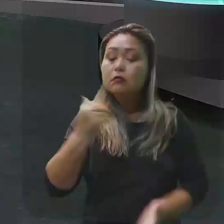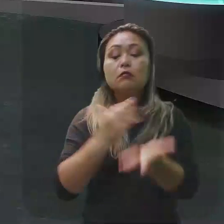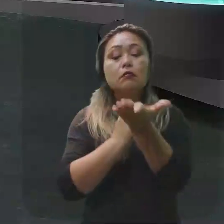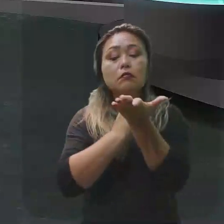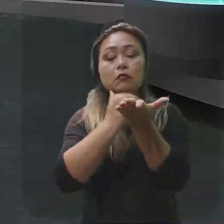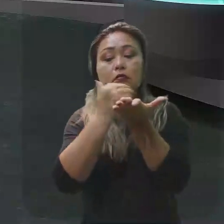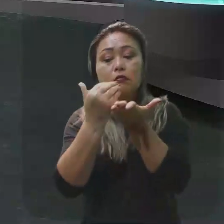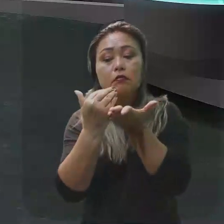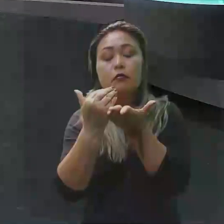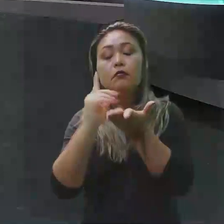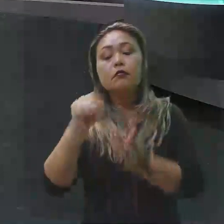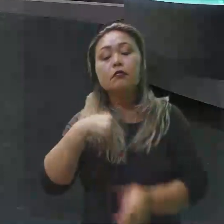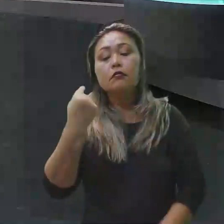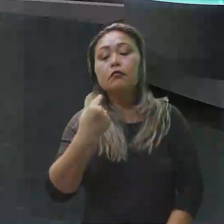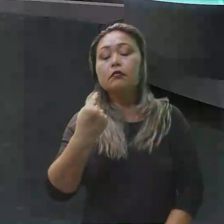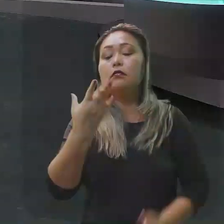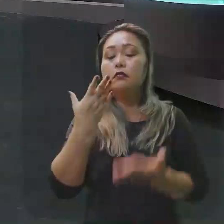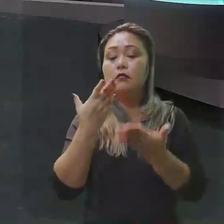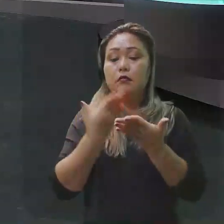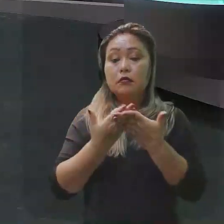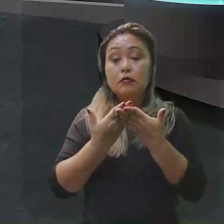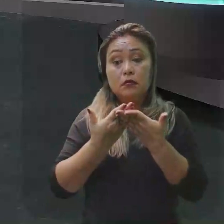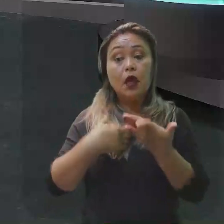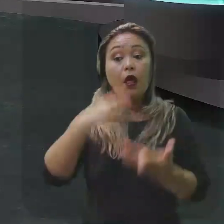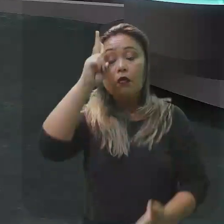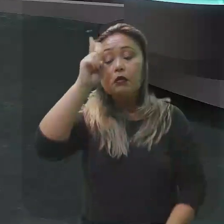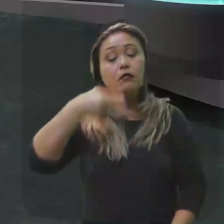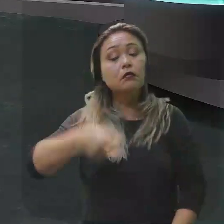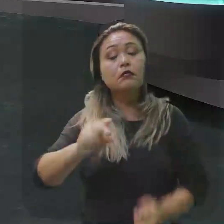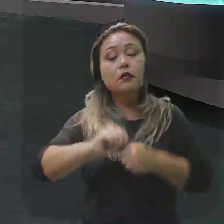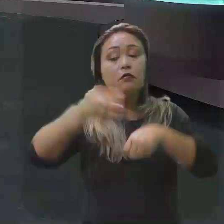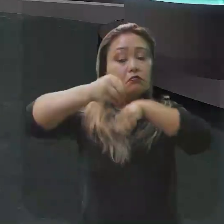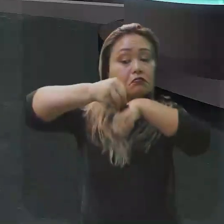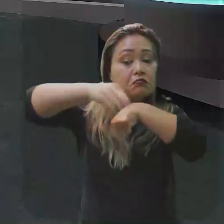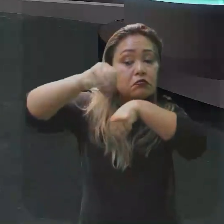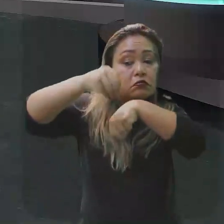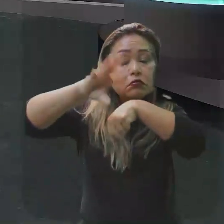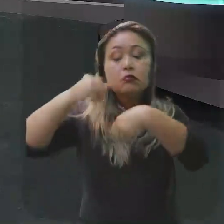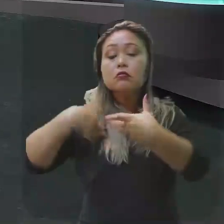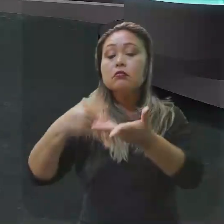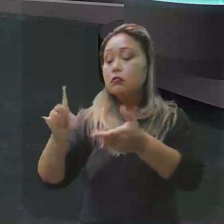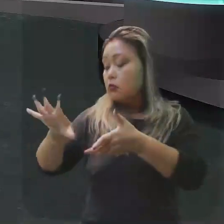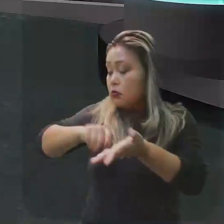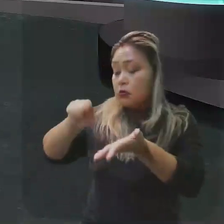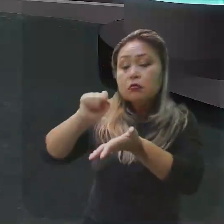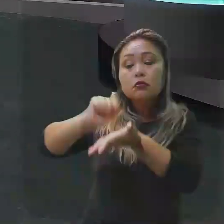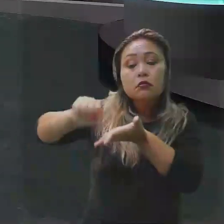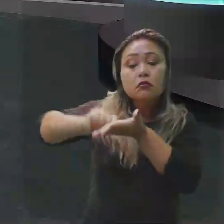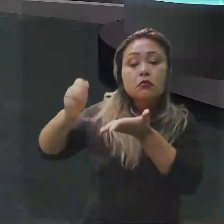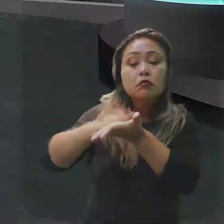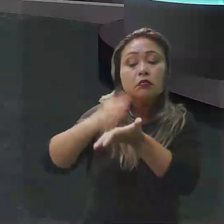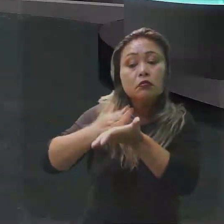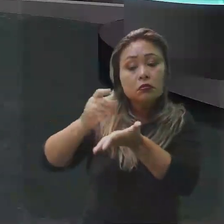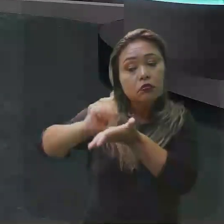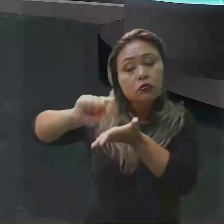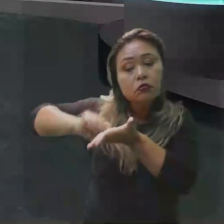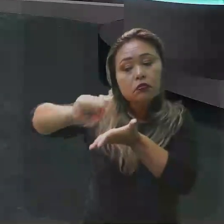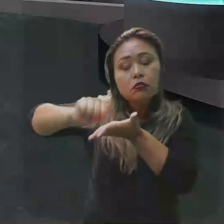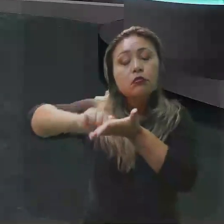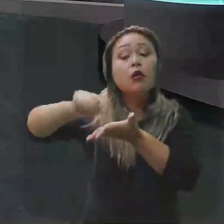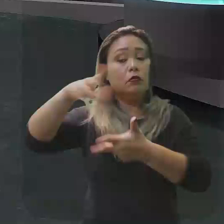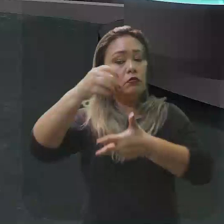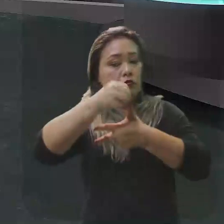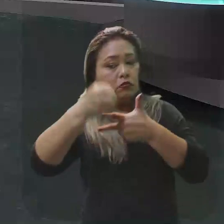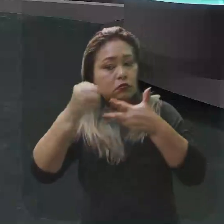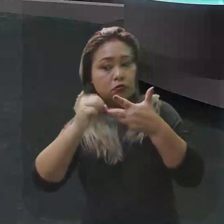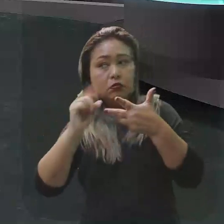aula. Lembrando sempre que eu dou aquela dica para vocês. O caderno, fazendo anotações. Né? O terceiro ano